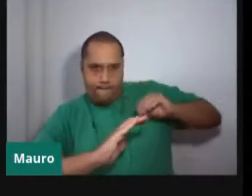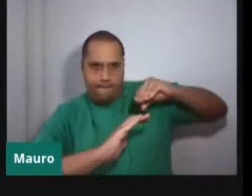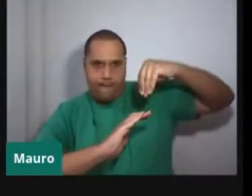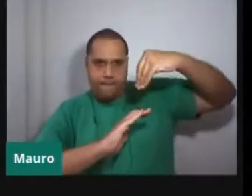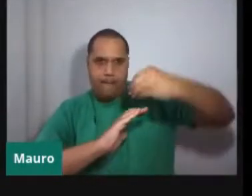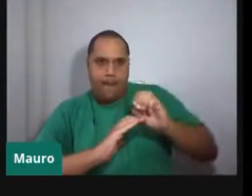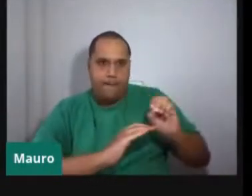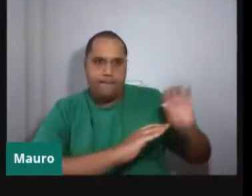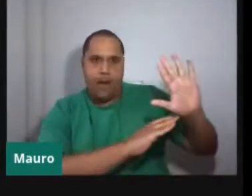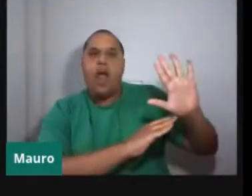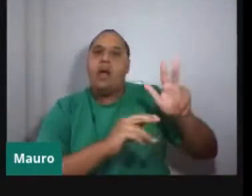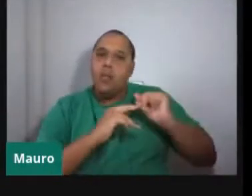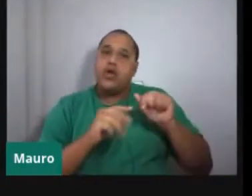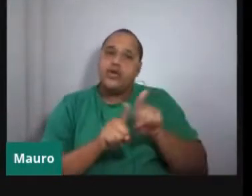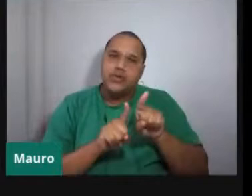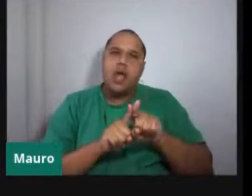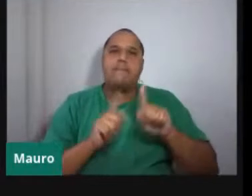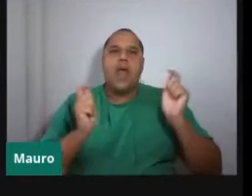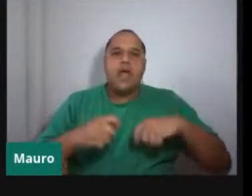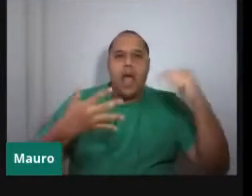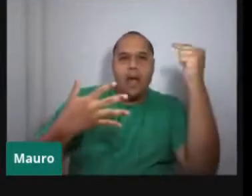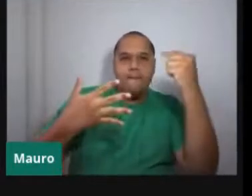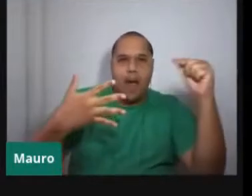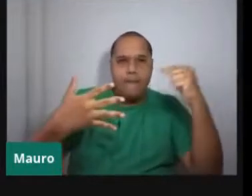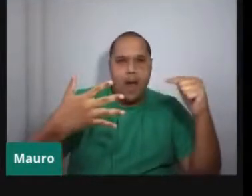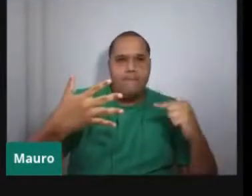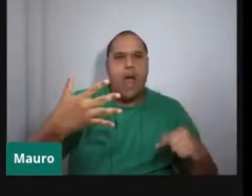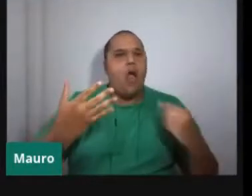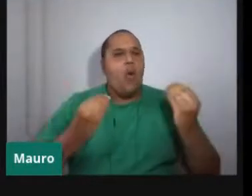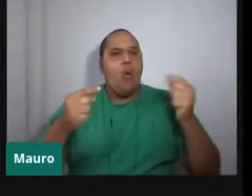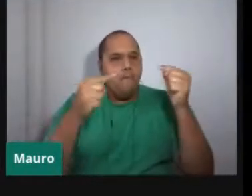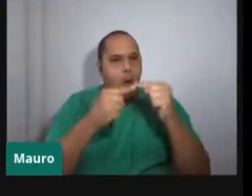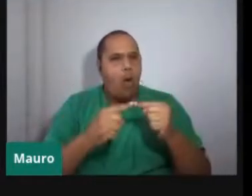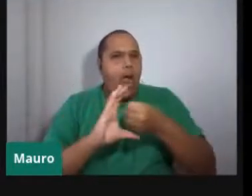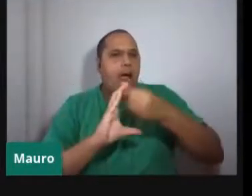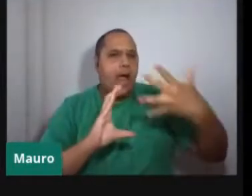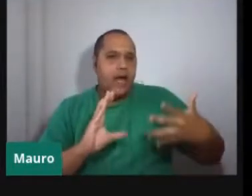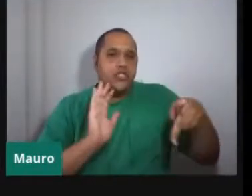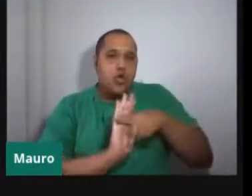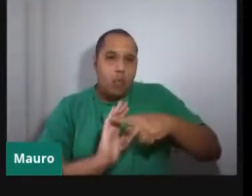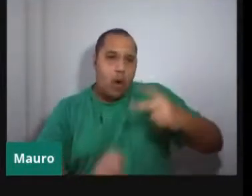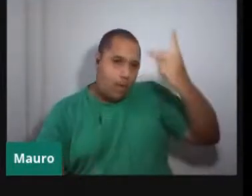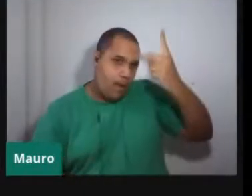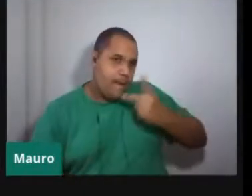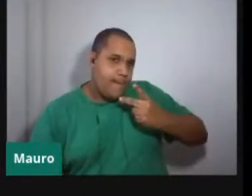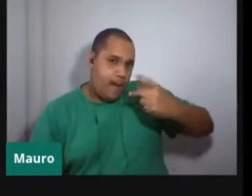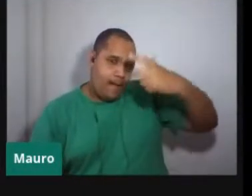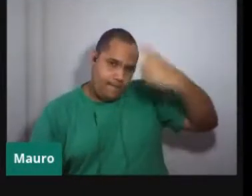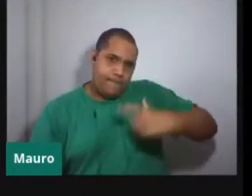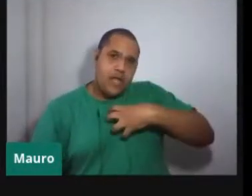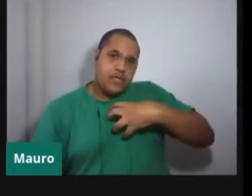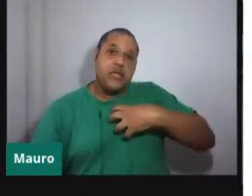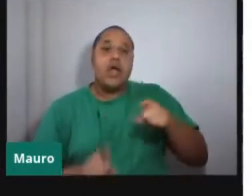pouquinho de decodificação de traços de personalidade, né, o que nós temos nesse sentido, e vulnerabilidade a